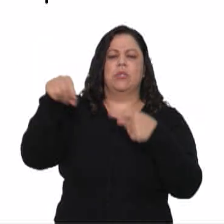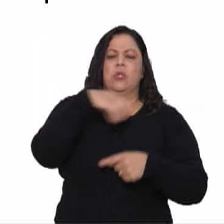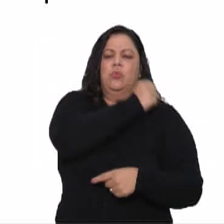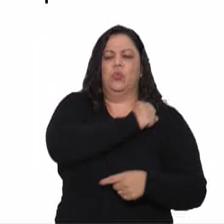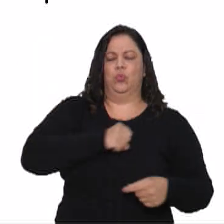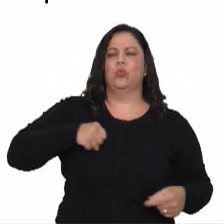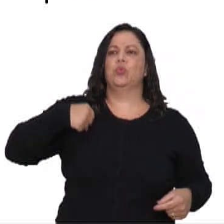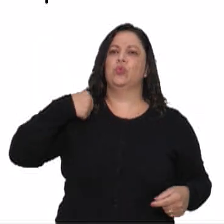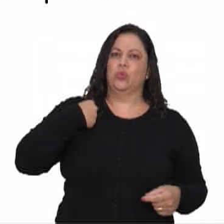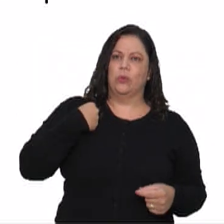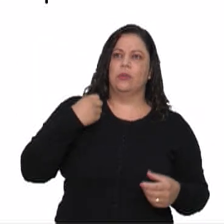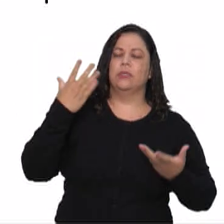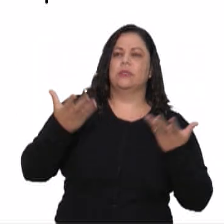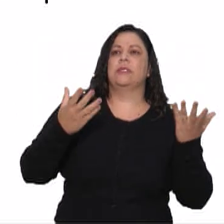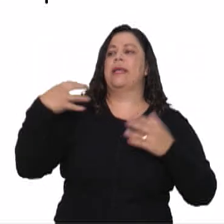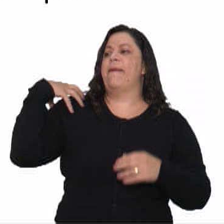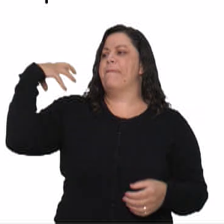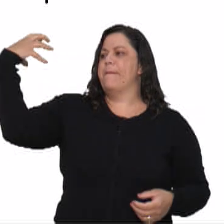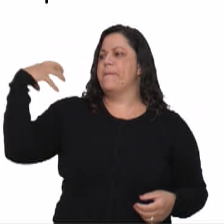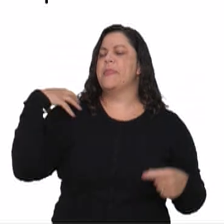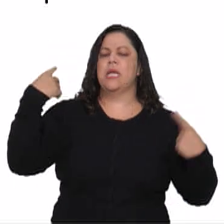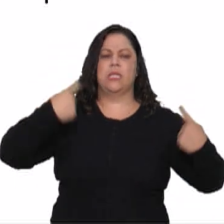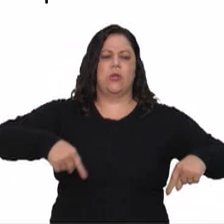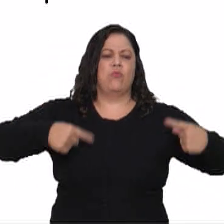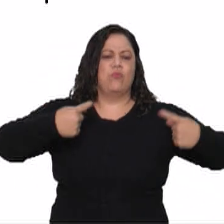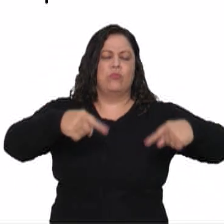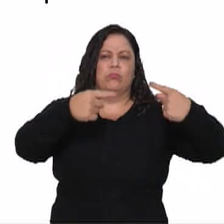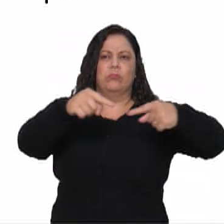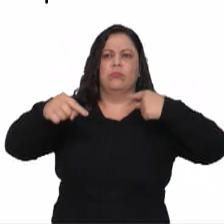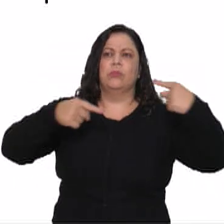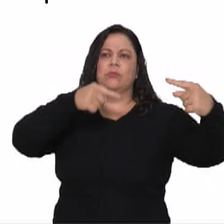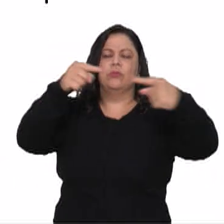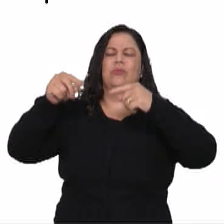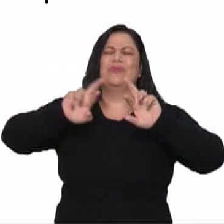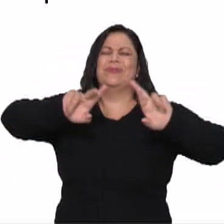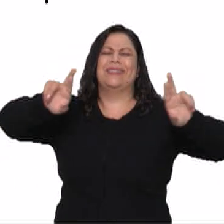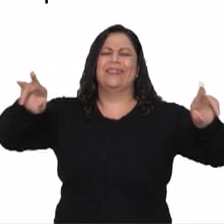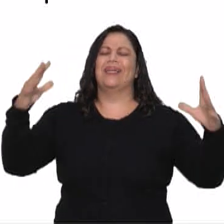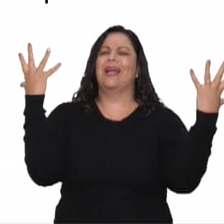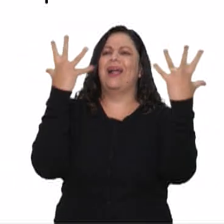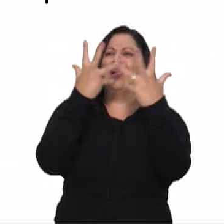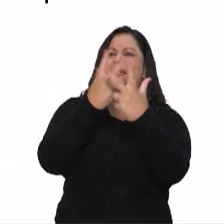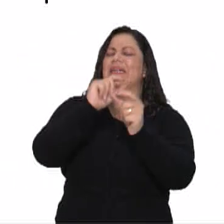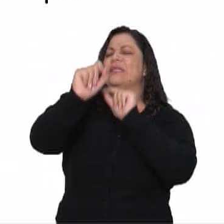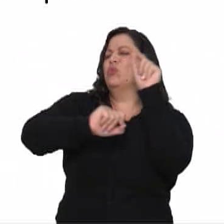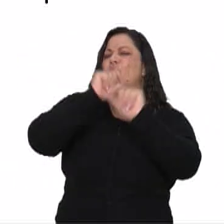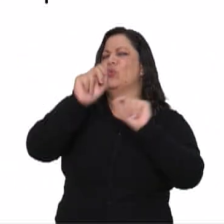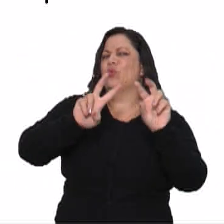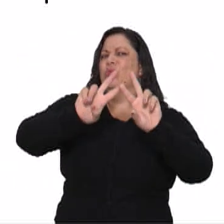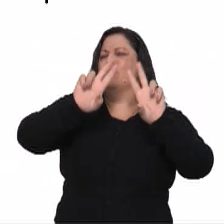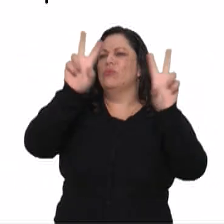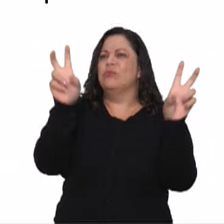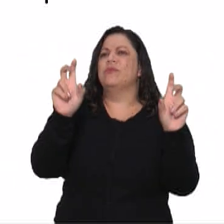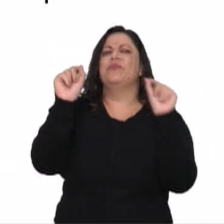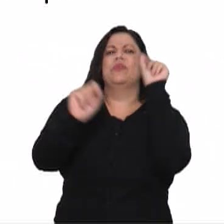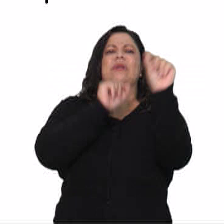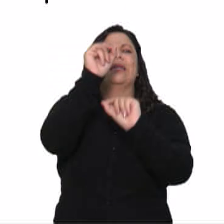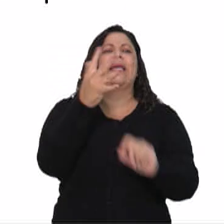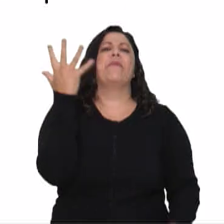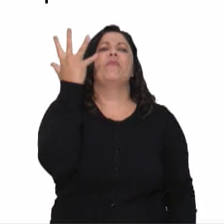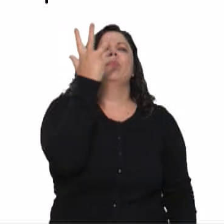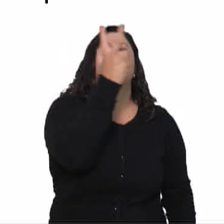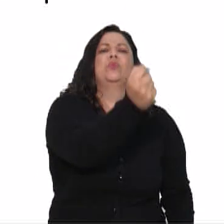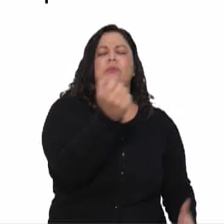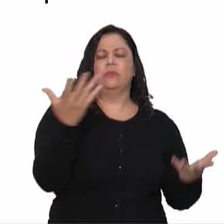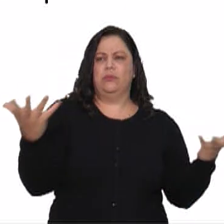a ruptura entre o belo em si e as coisas belas. Ao tratar do conceito de belo, Platão reafirma que